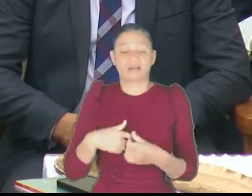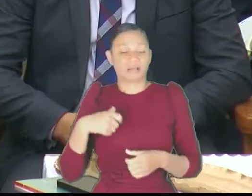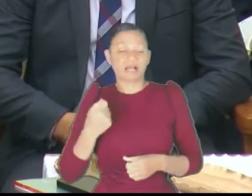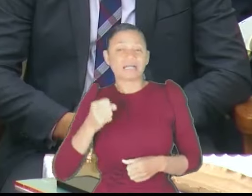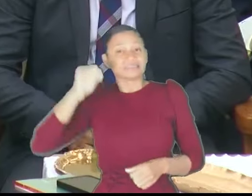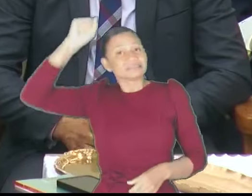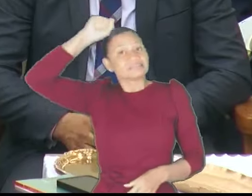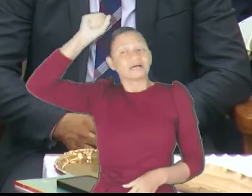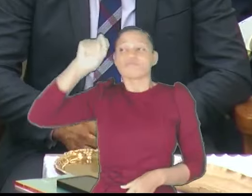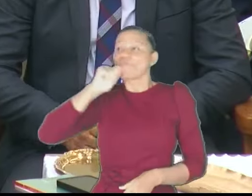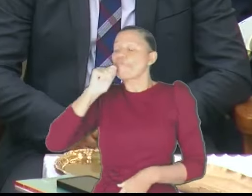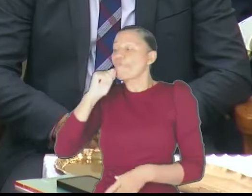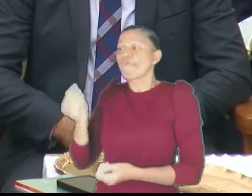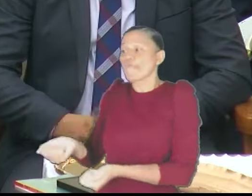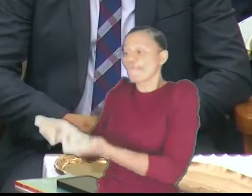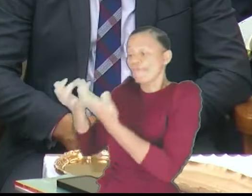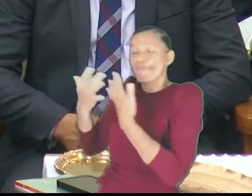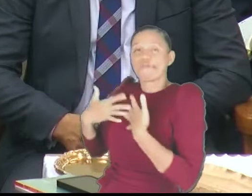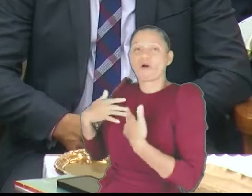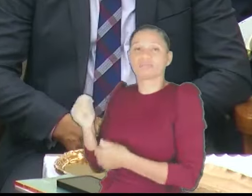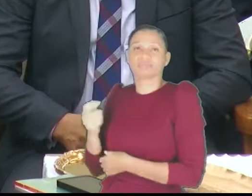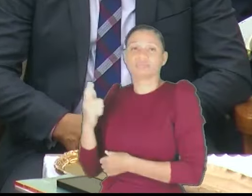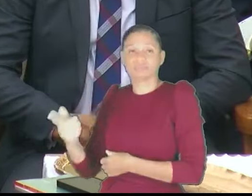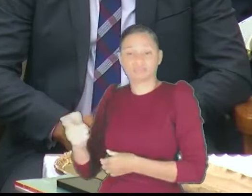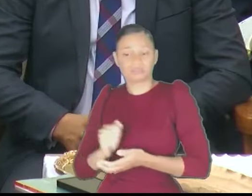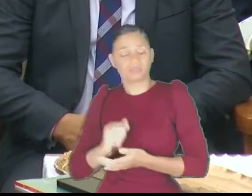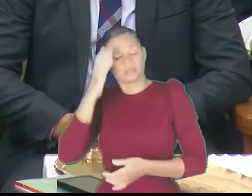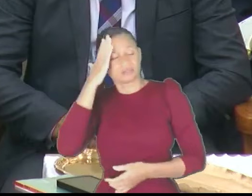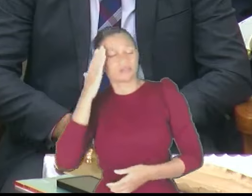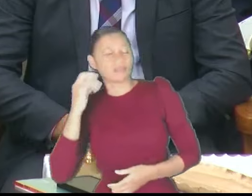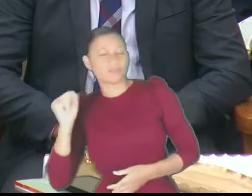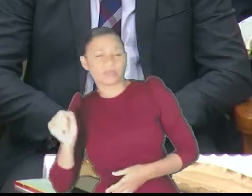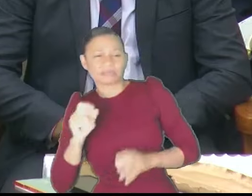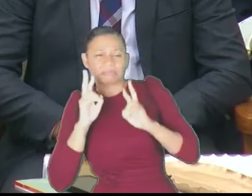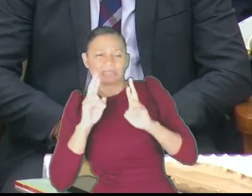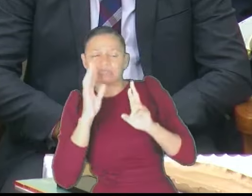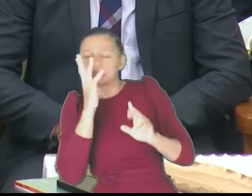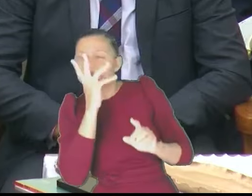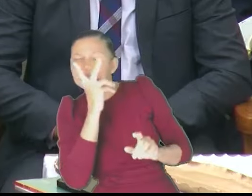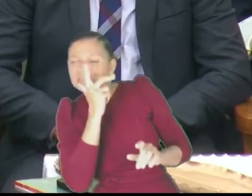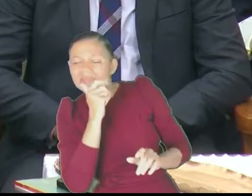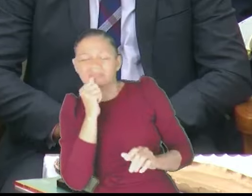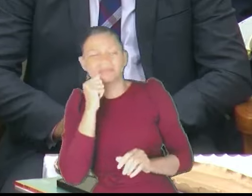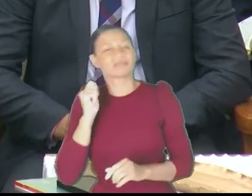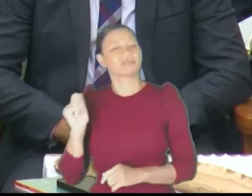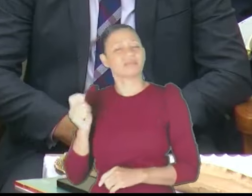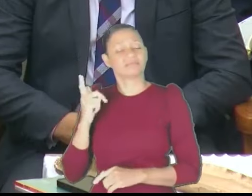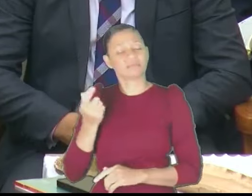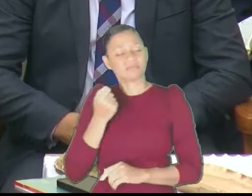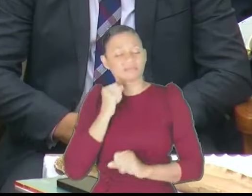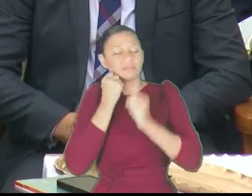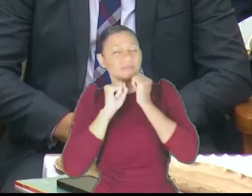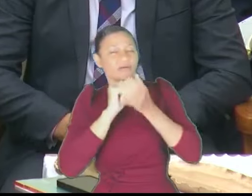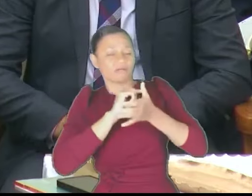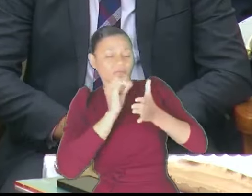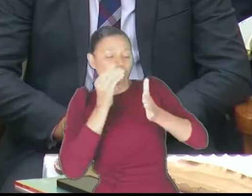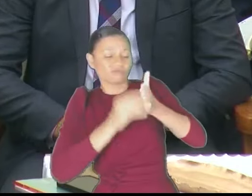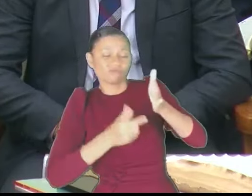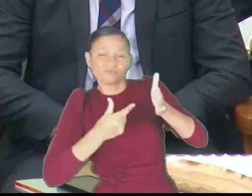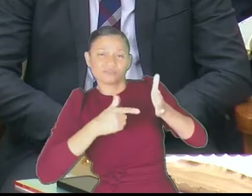Davi. Salomão disse, a esperança demorada enfraquece o coração. Davi disse no Salmo 27, verso 14, espera